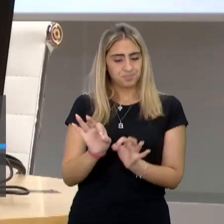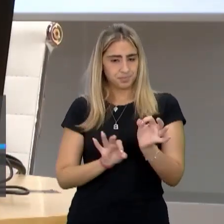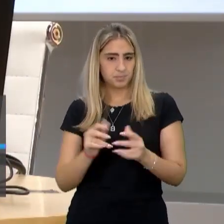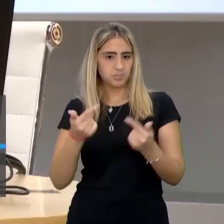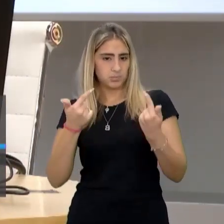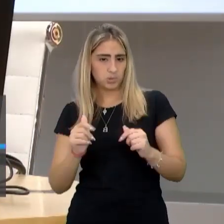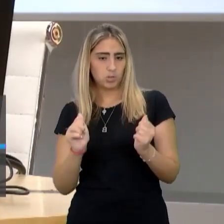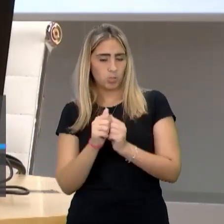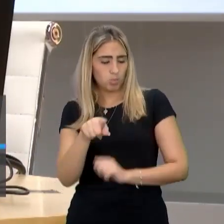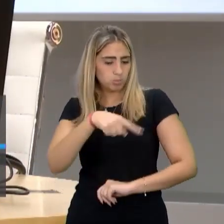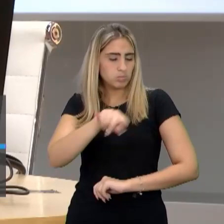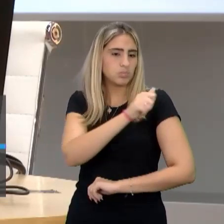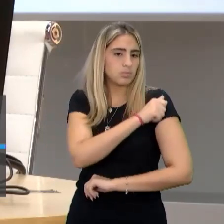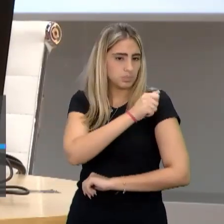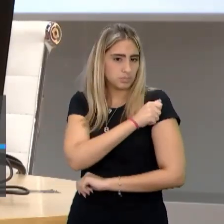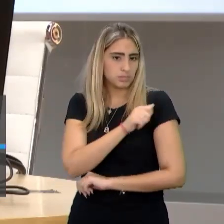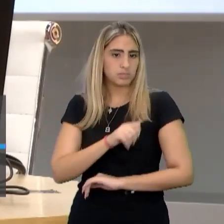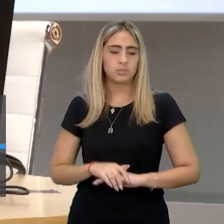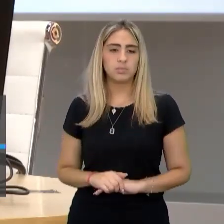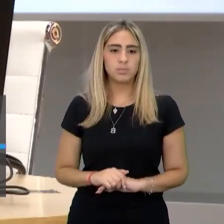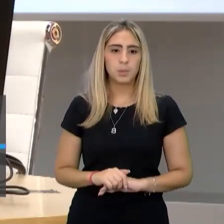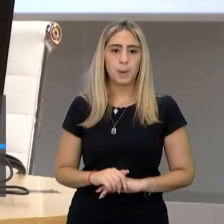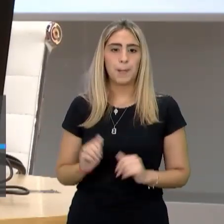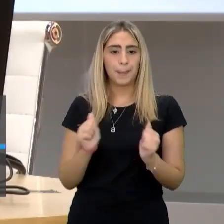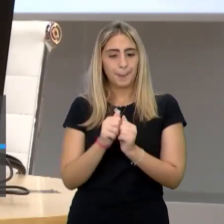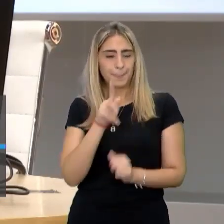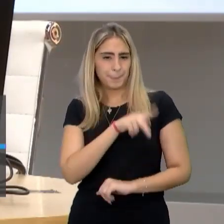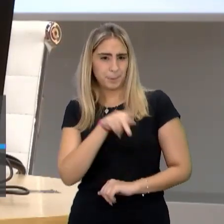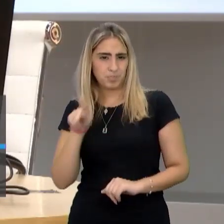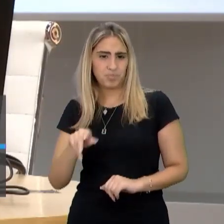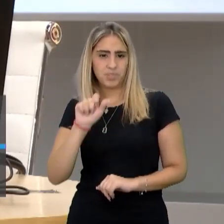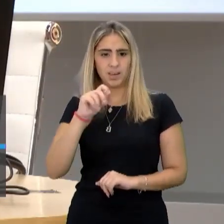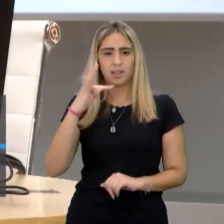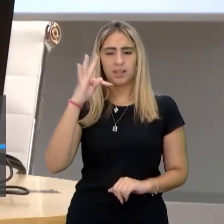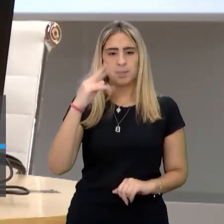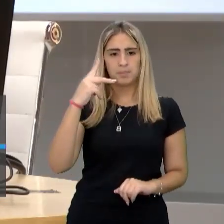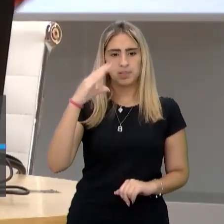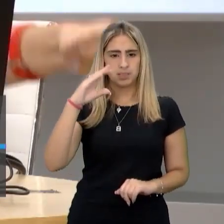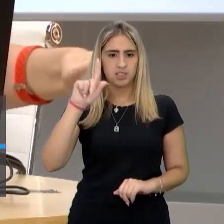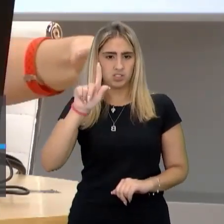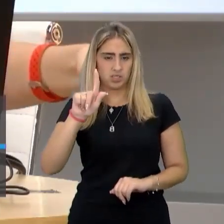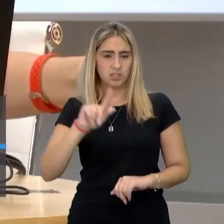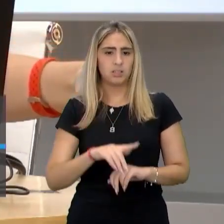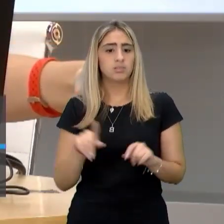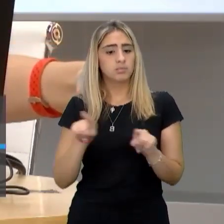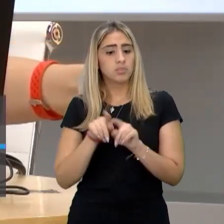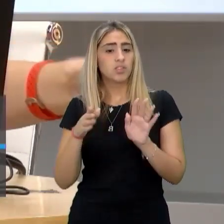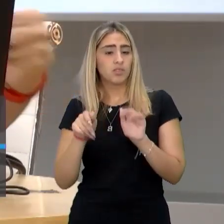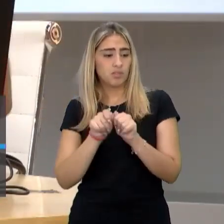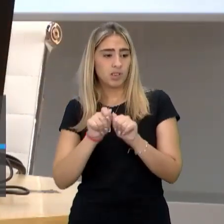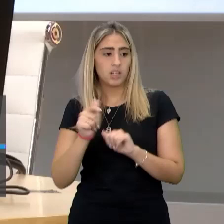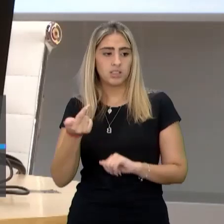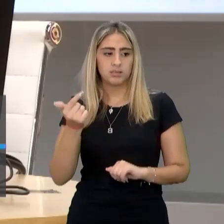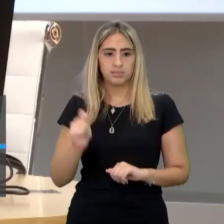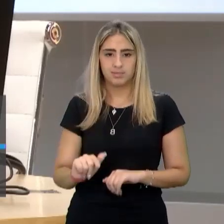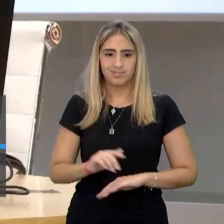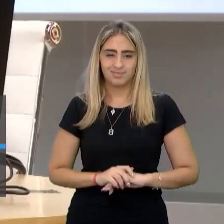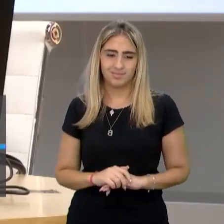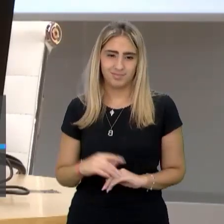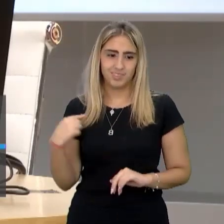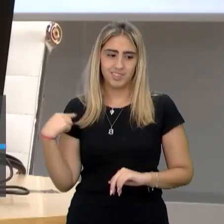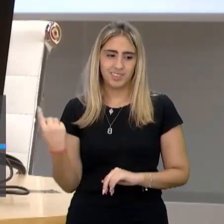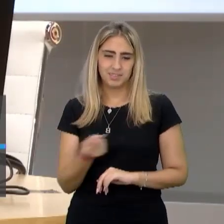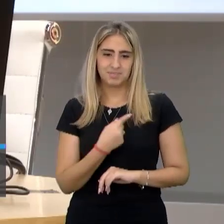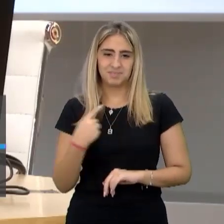com os estudantes e com os professores em ATPCG, aí executa novamente, verifica se